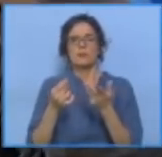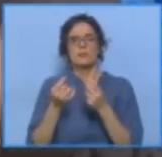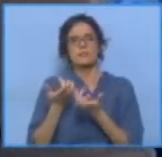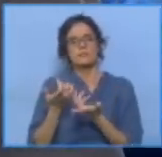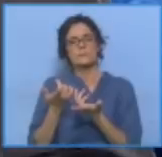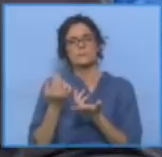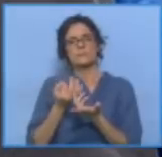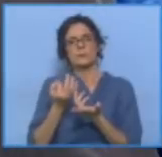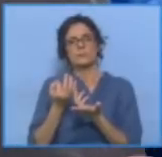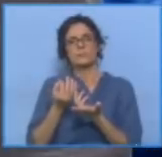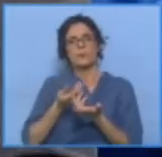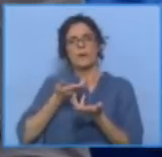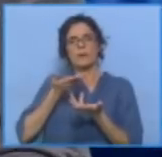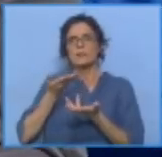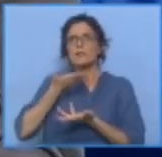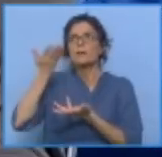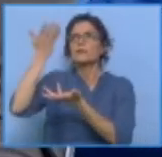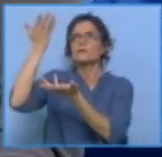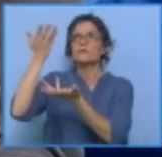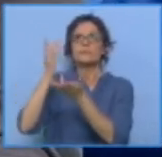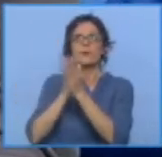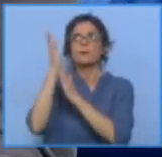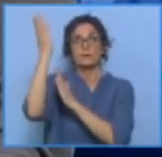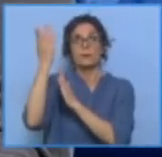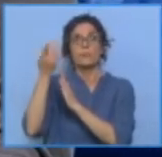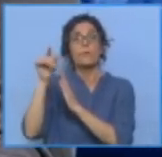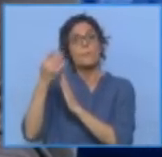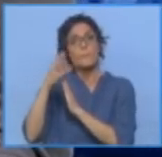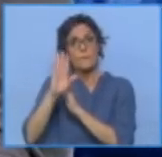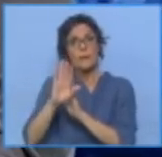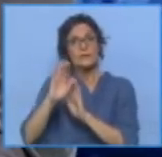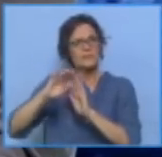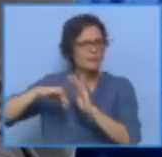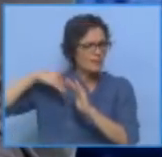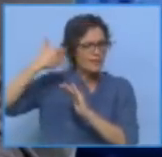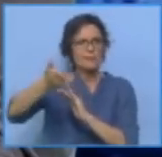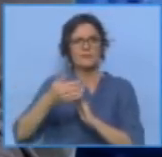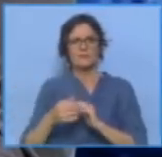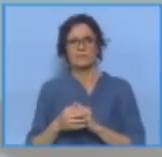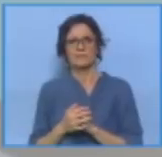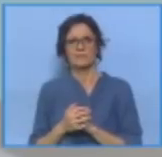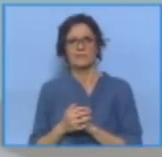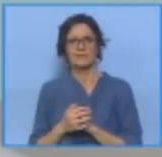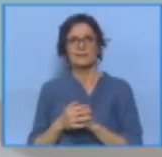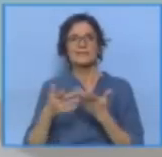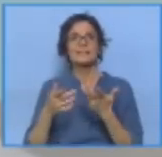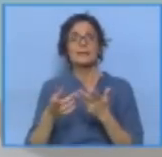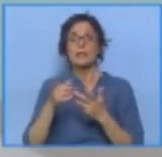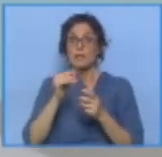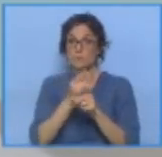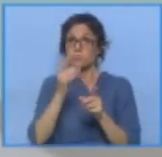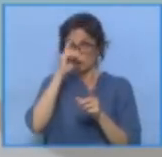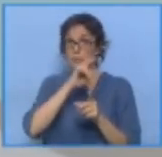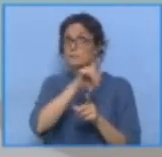alguém extraordinário, que também foi, mas quer dizer, é mais que isso. É alguém que ainda vai sofrer muito, que ainda vai ser muito